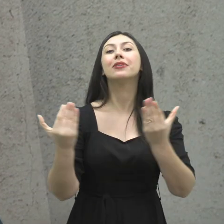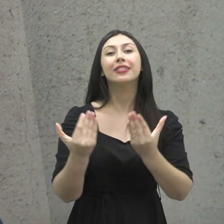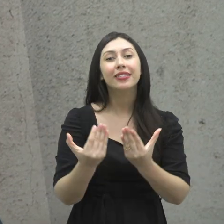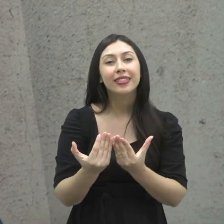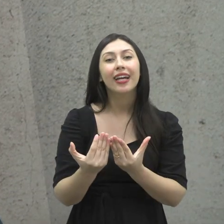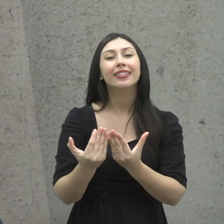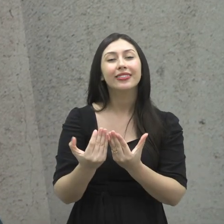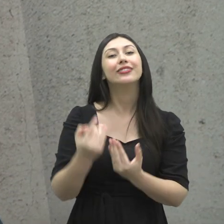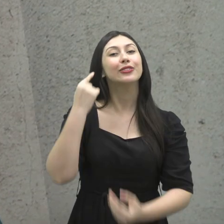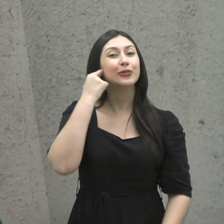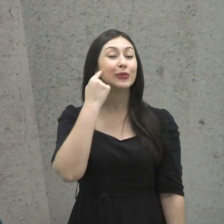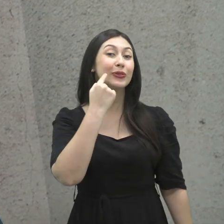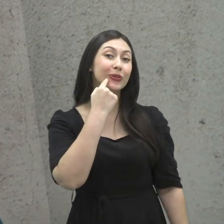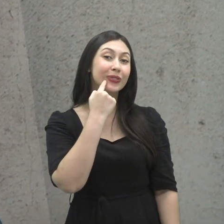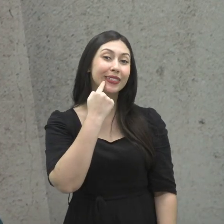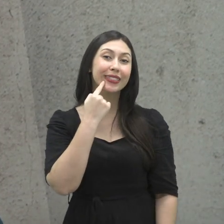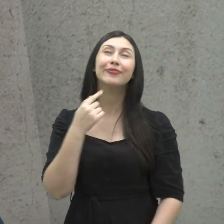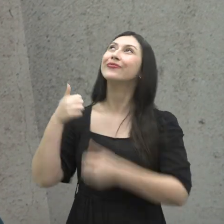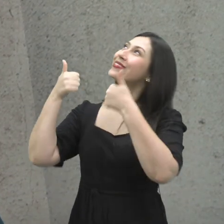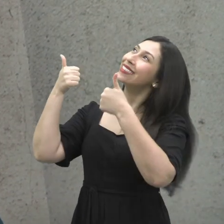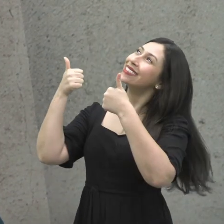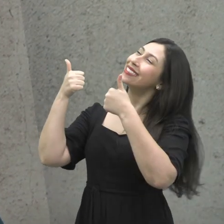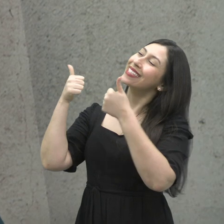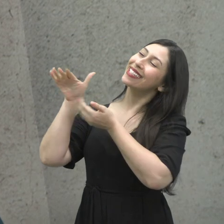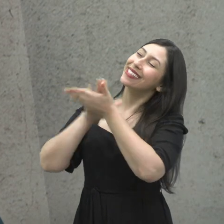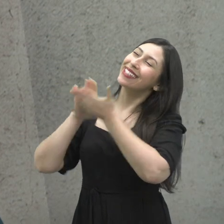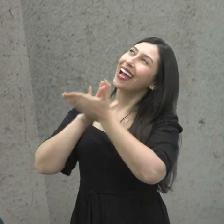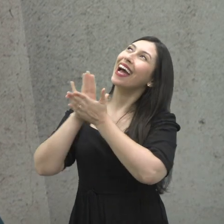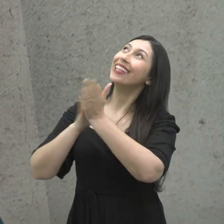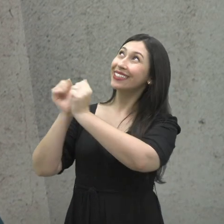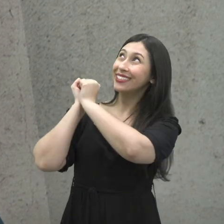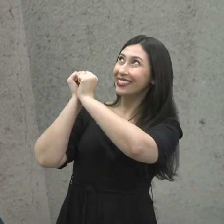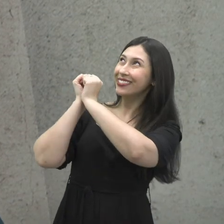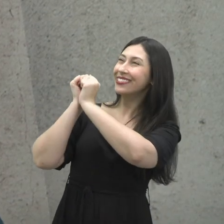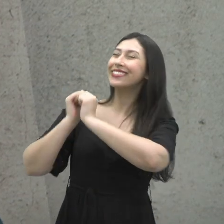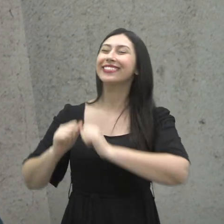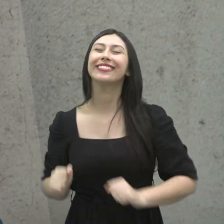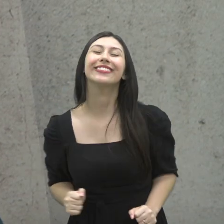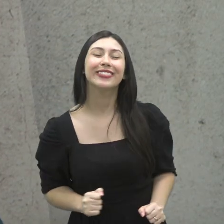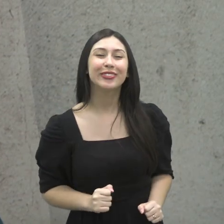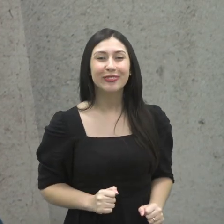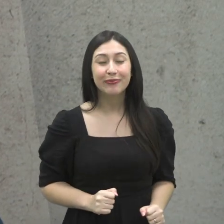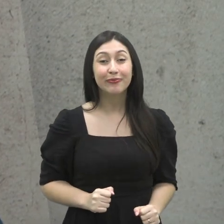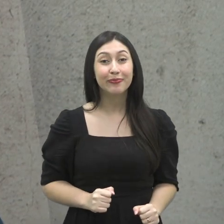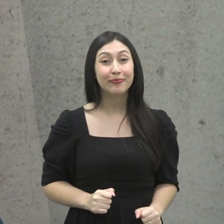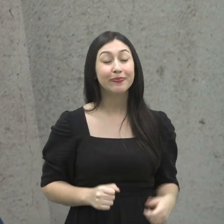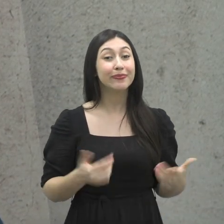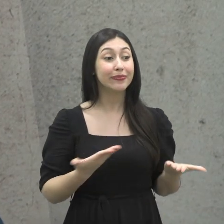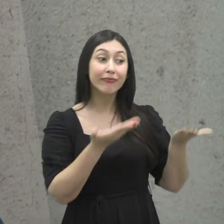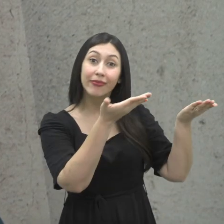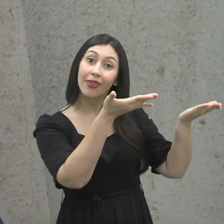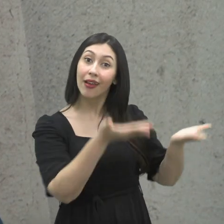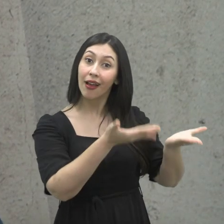comunidade surda que nos assiste, viu? Tamires, obrigada, viu, pela sua parceria, viu? Obrigada por estar junto com a gente. E aqui no